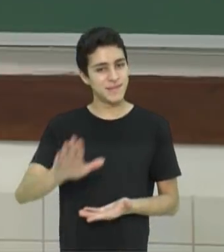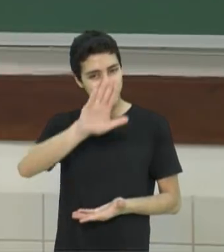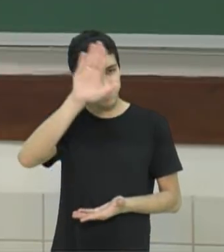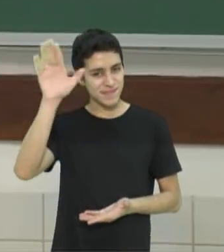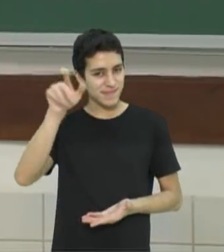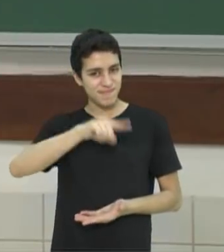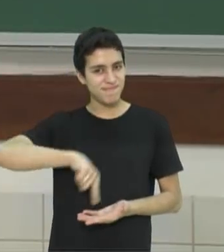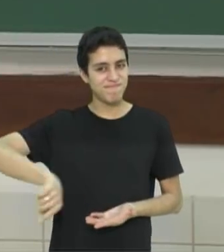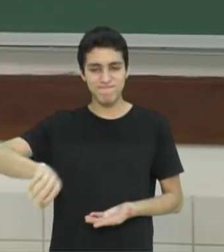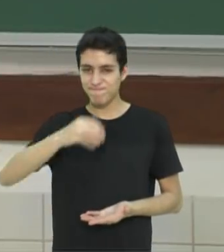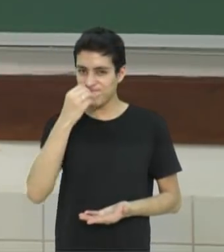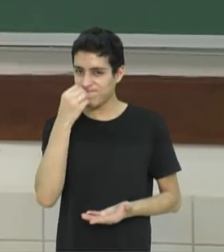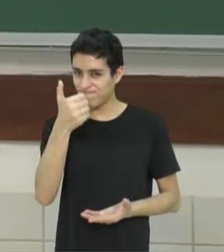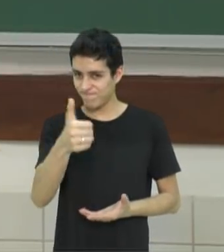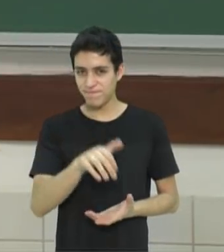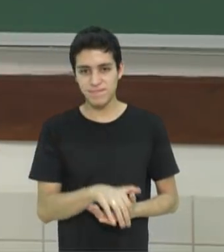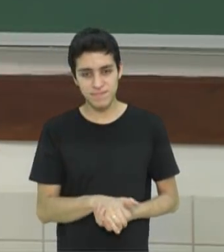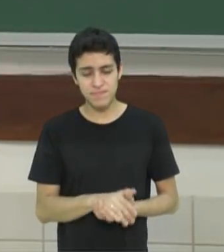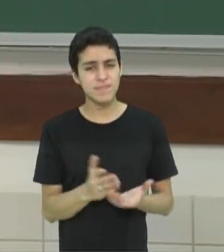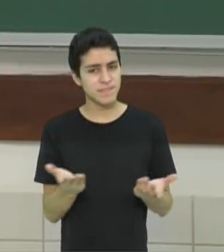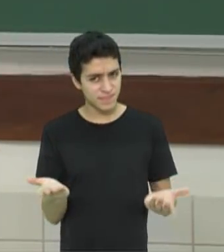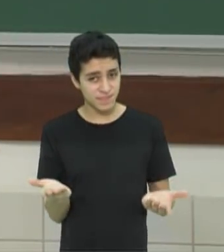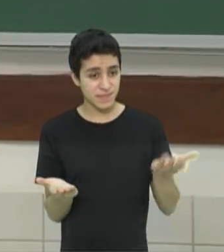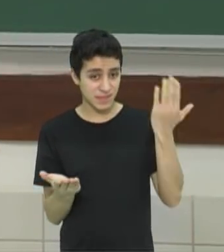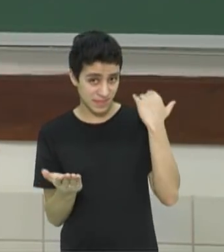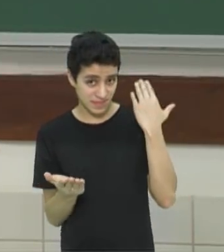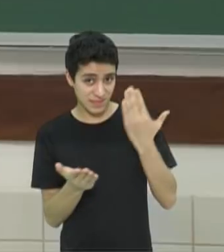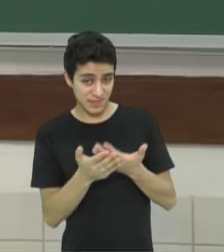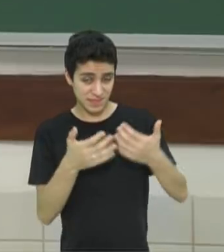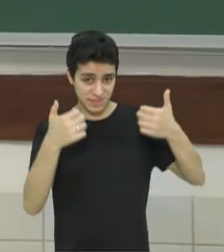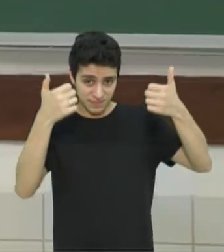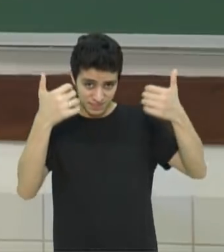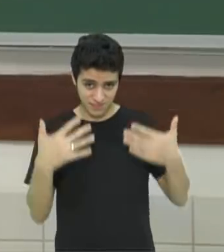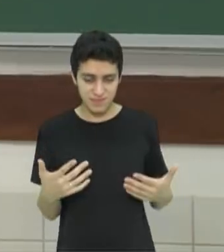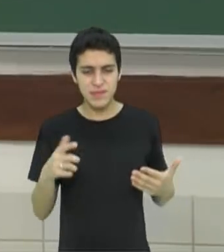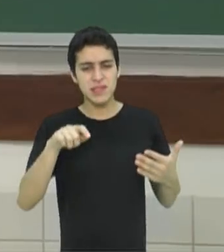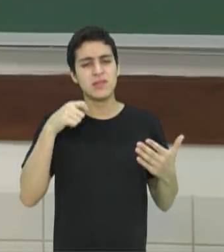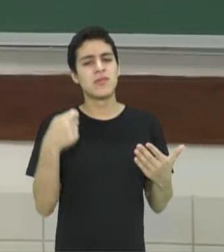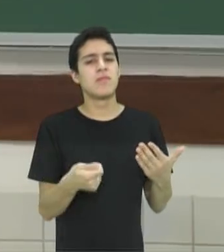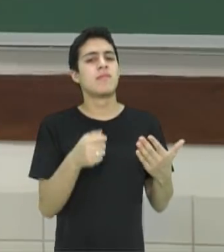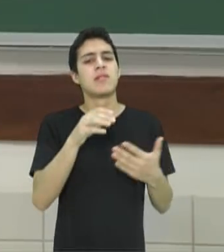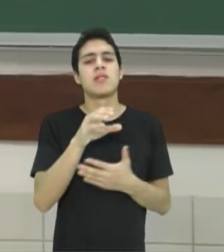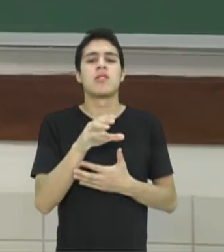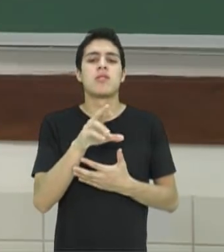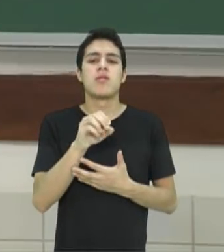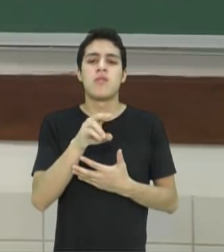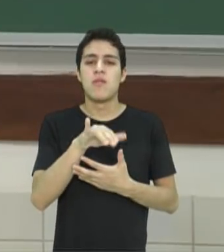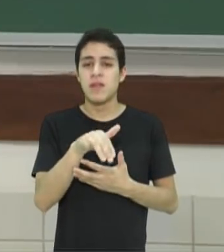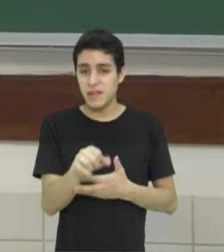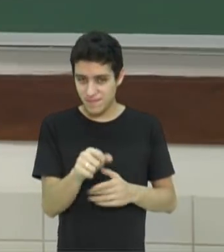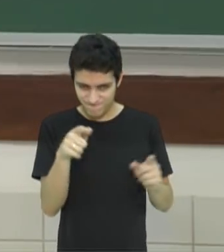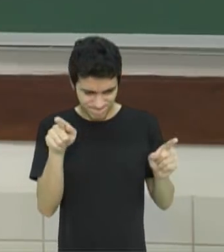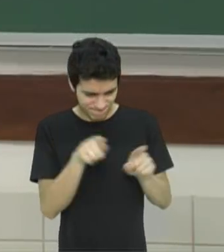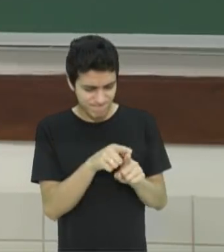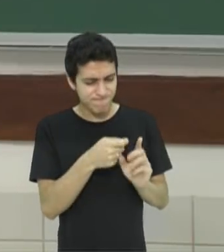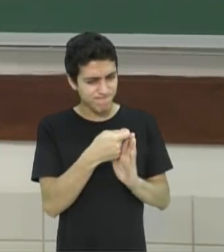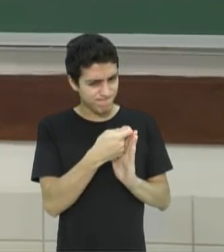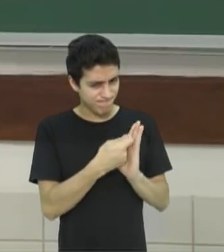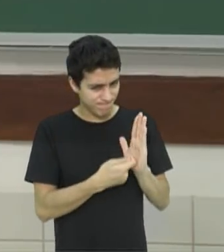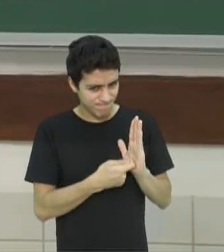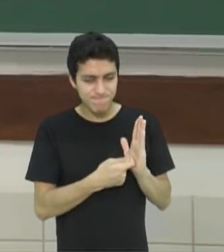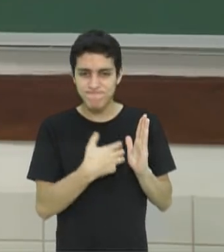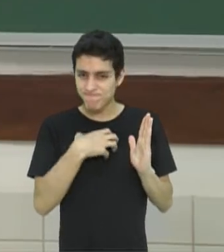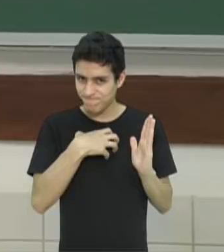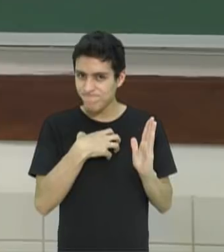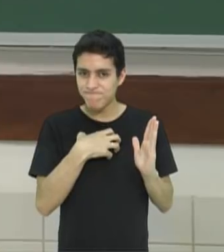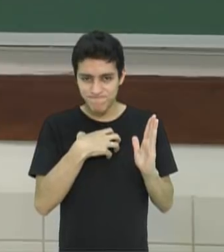Olá, tudo bem com vocês? Nas últimas aulas, nós tratamos do assunto crônica, também fizemos uma produção de